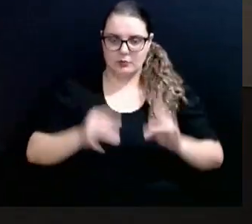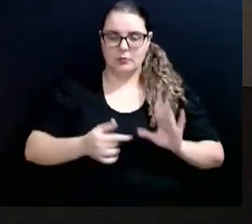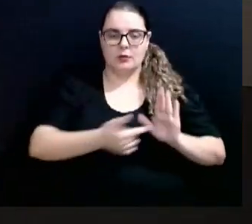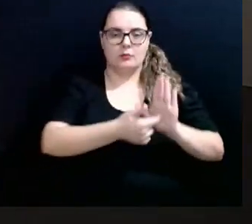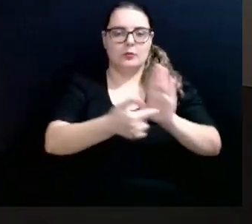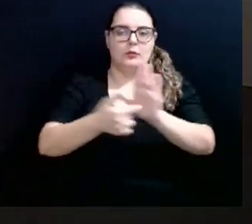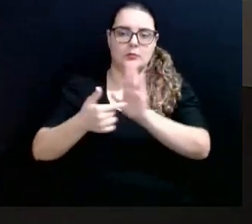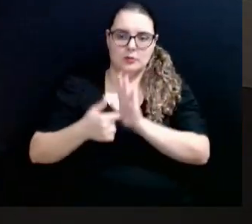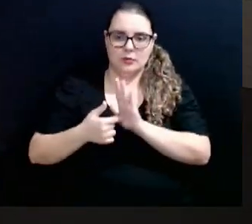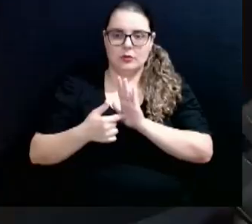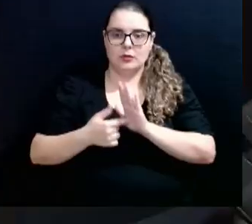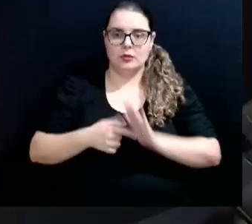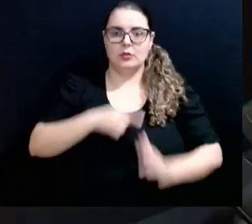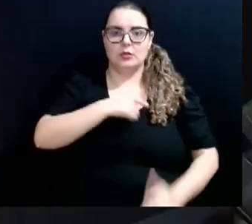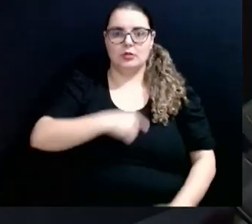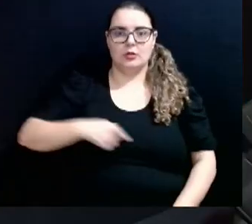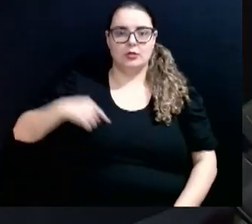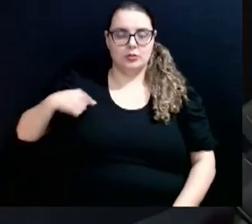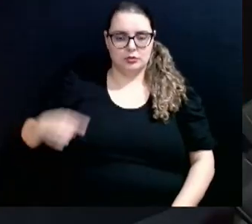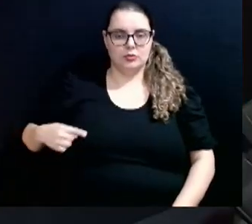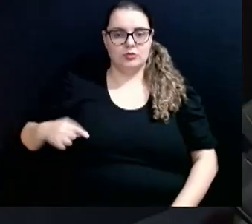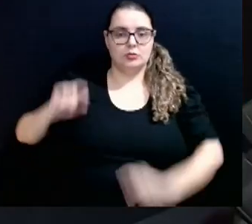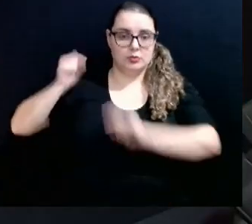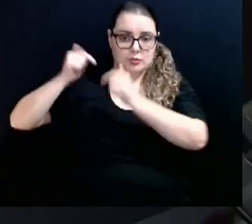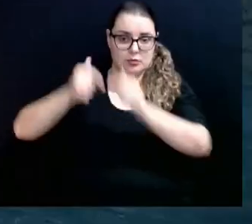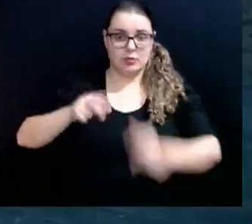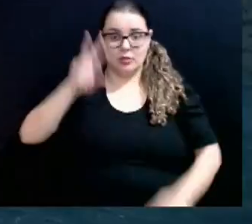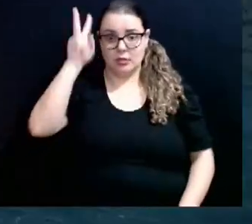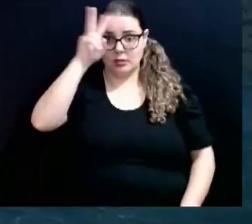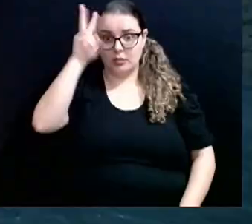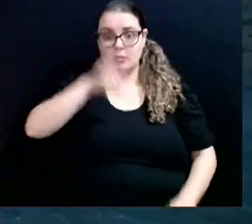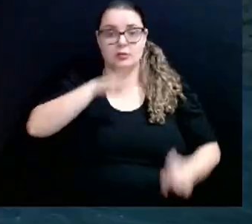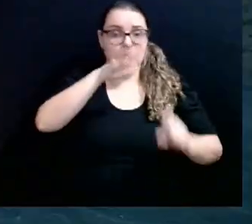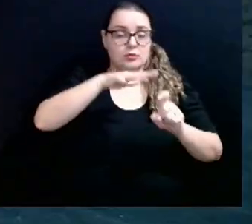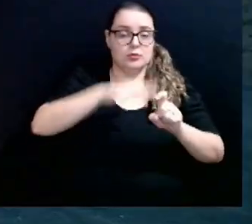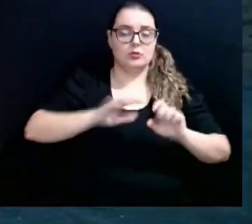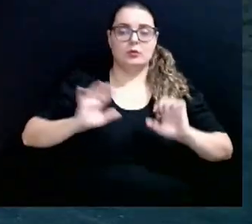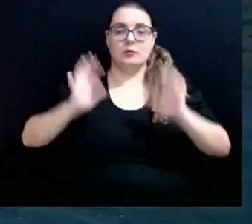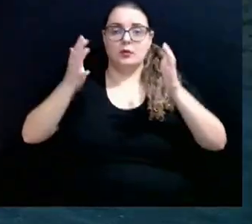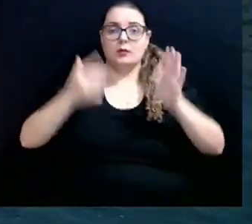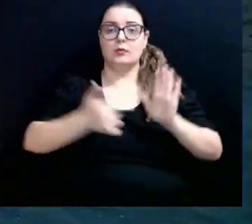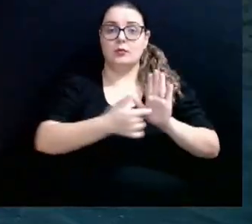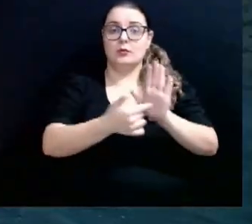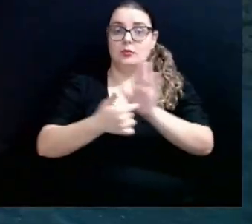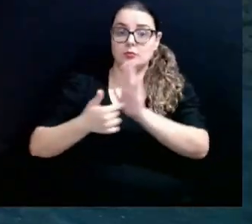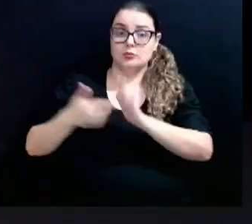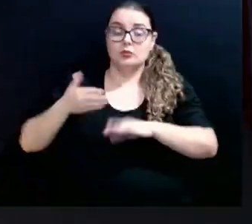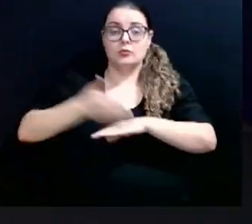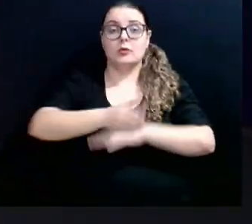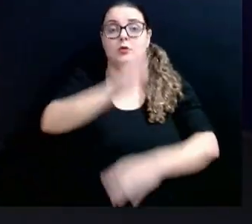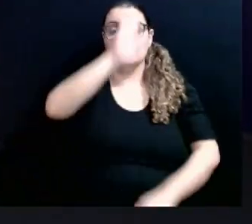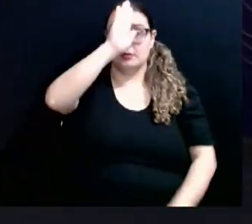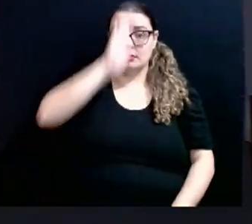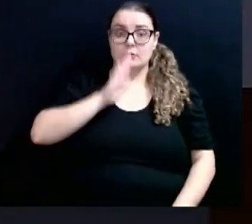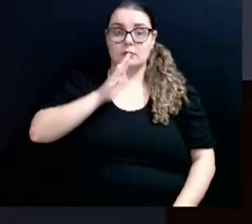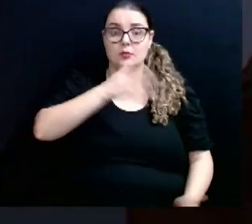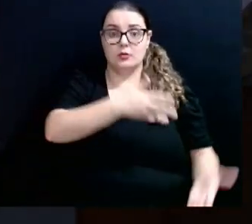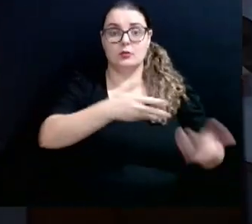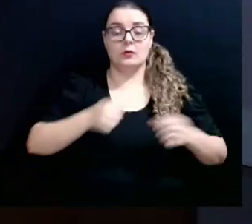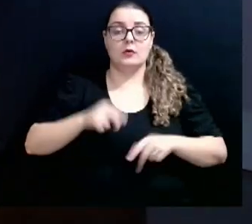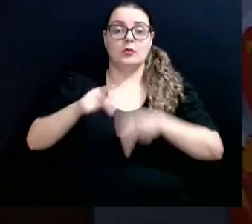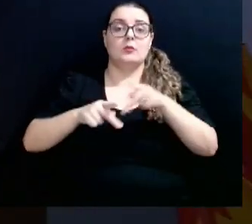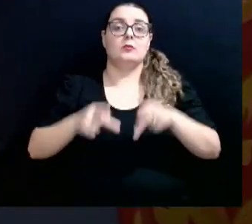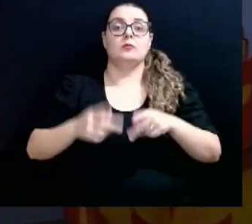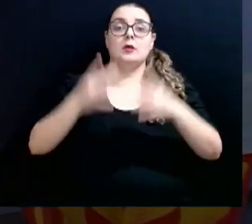China Milenar, Lendas, Mitos e Festivais. A exibição, com a entrada gratuita, convida o público a explorar a riqueza de uma